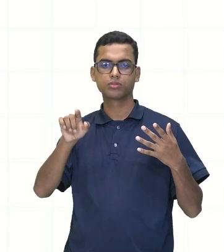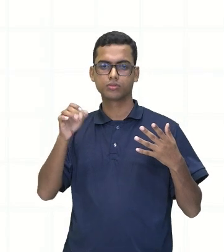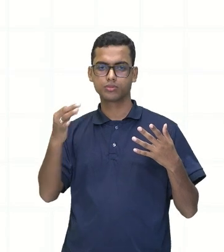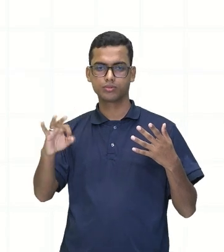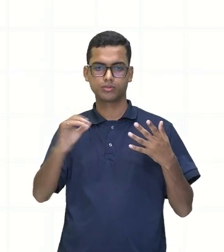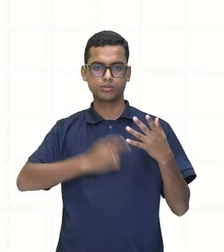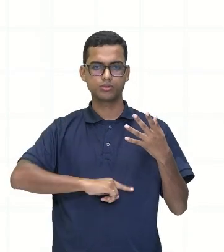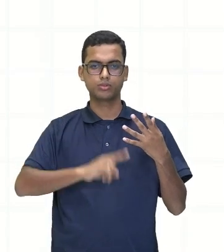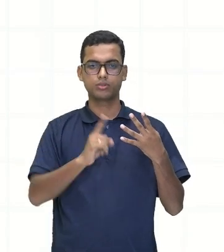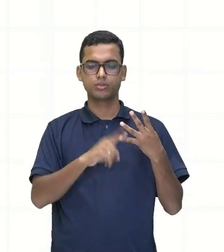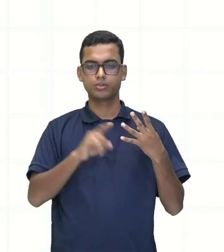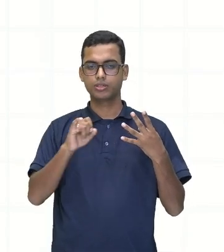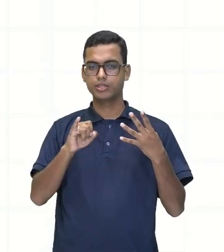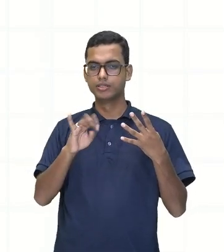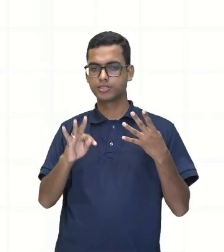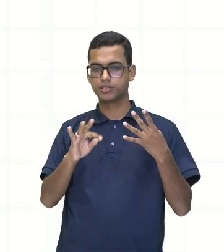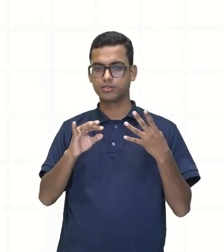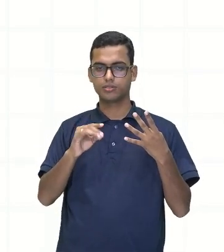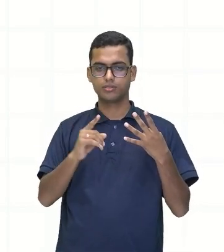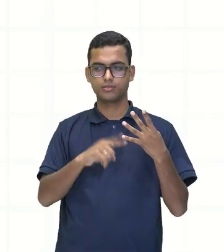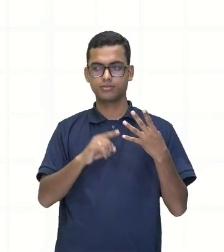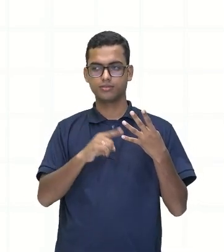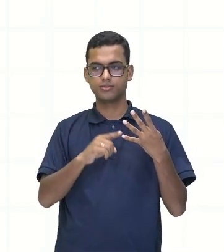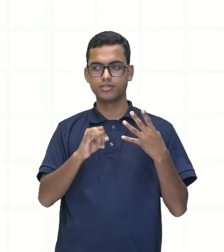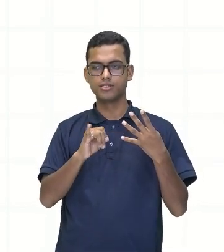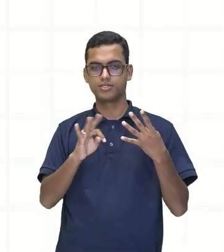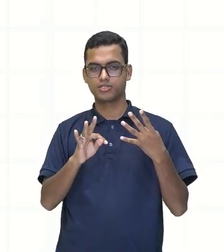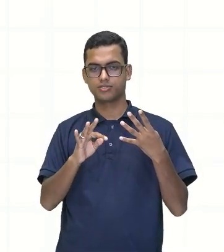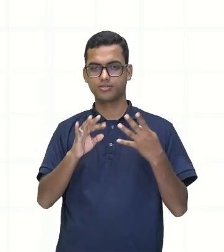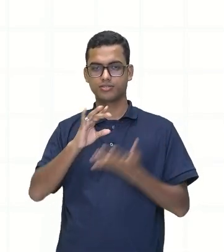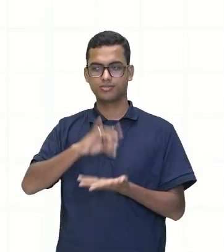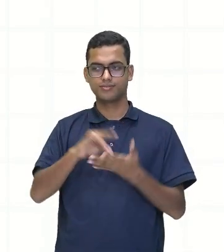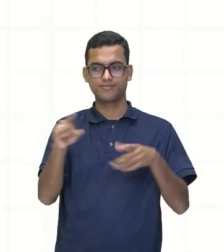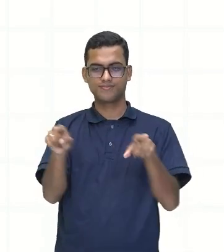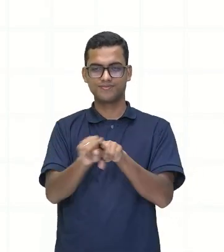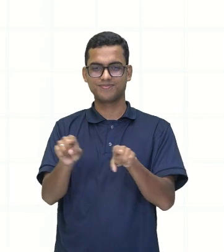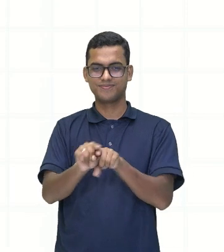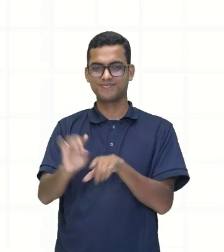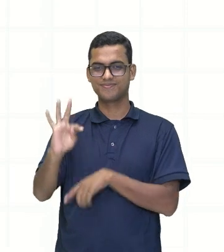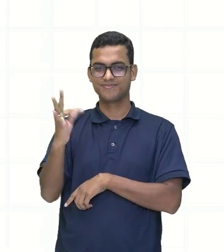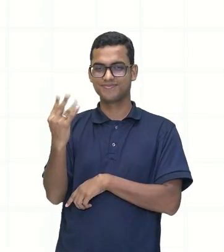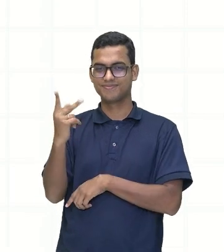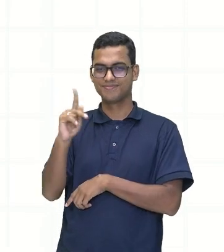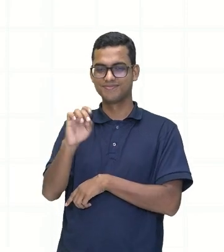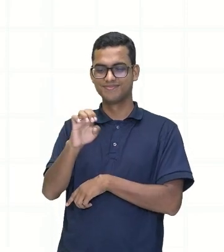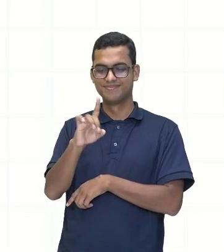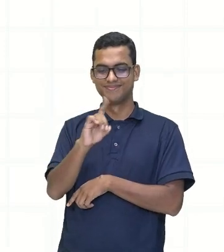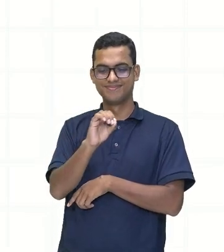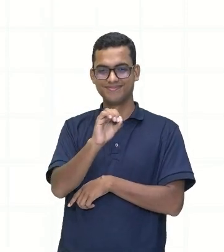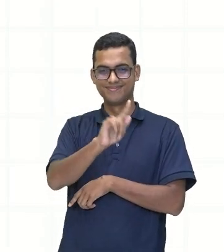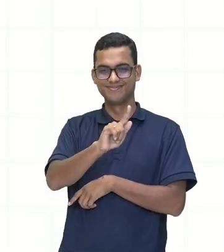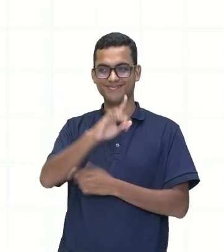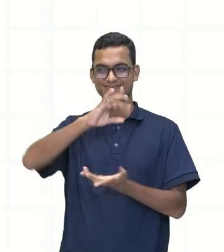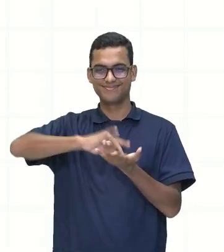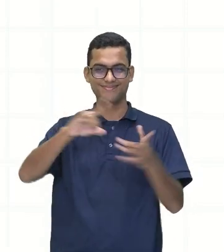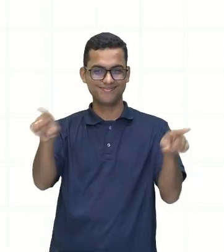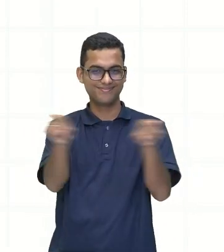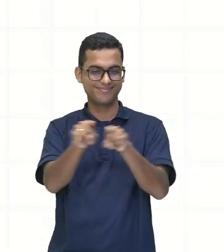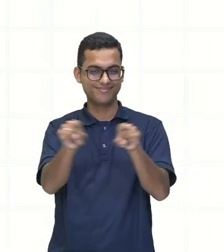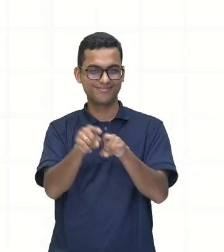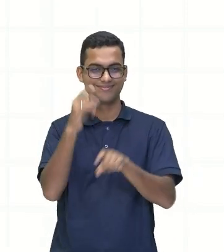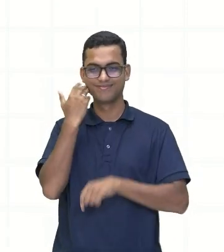ok? It, the dog, the cat, the building, the city. E o verbo, né,